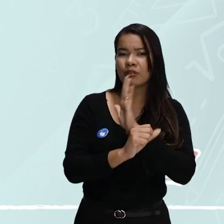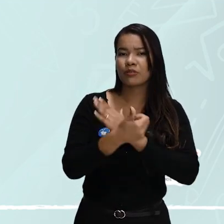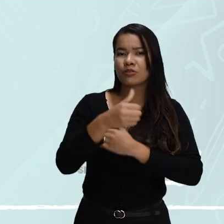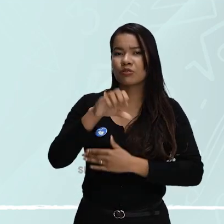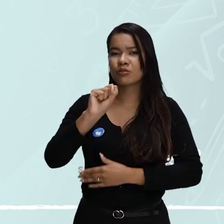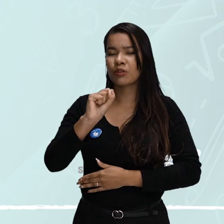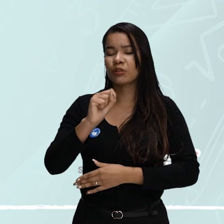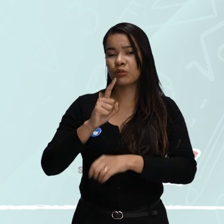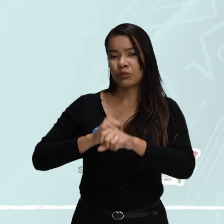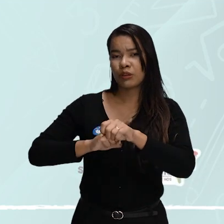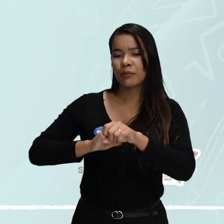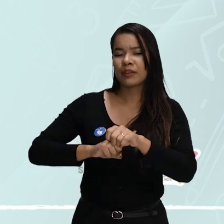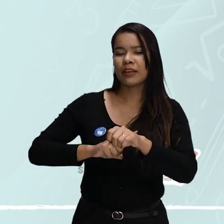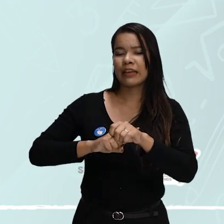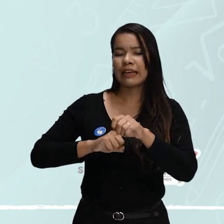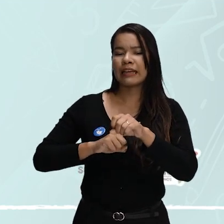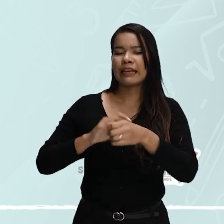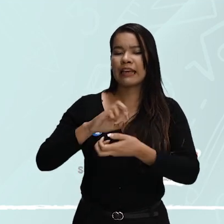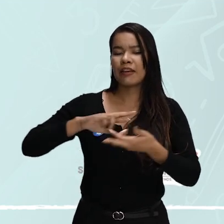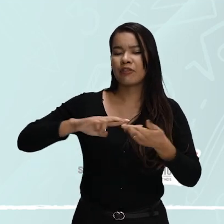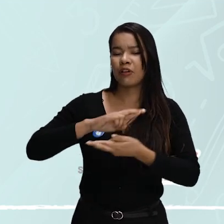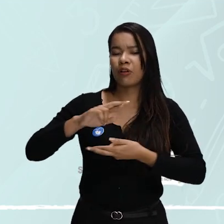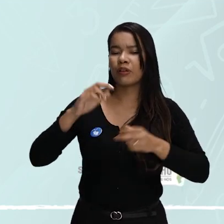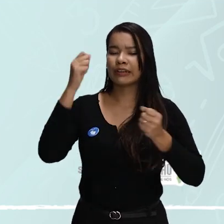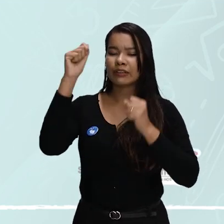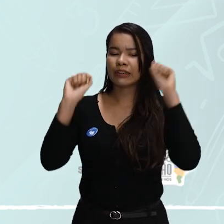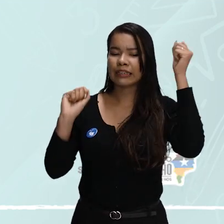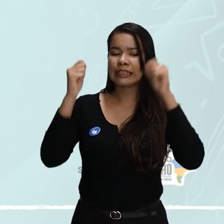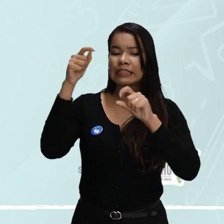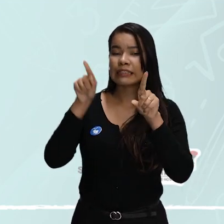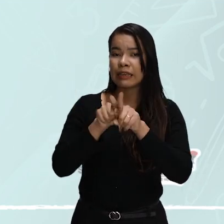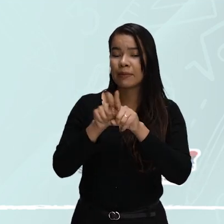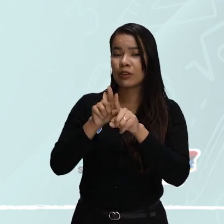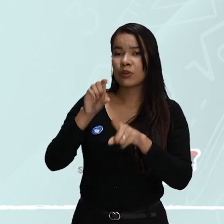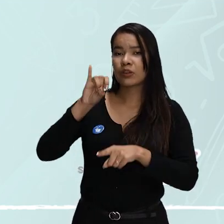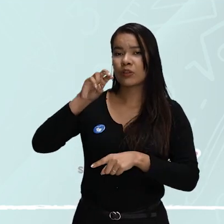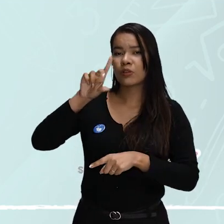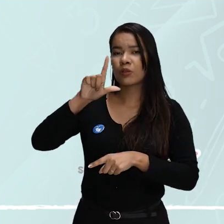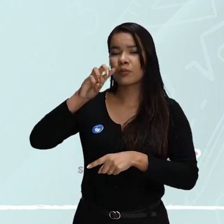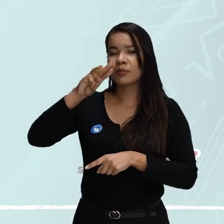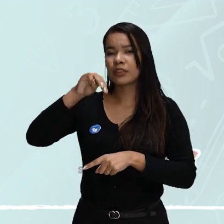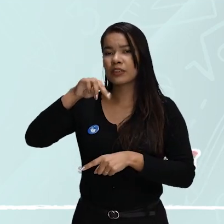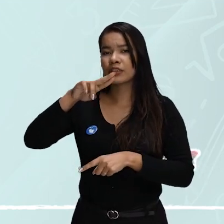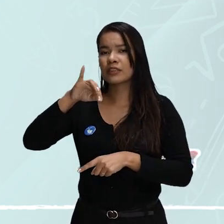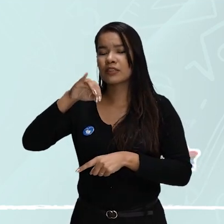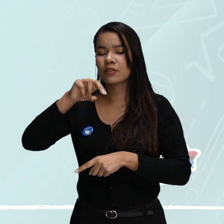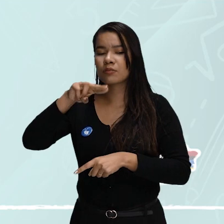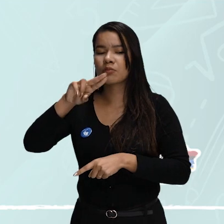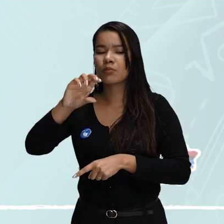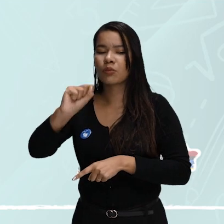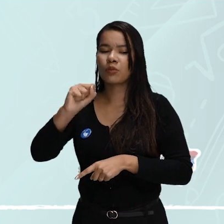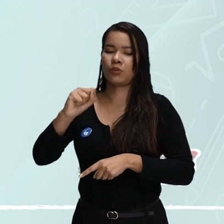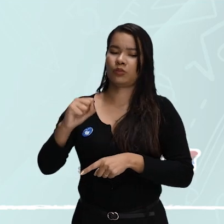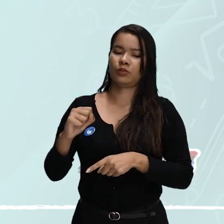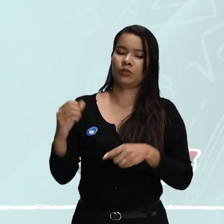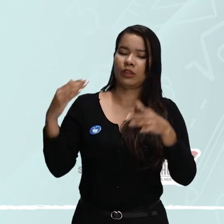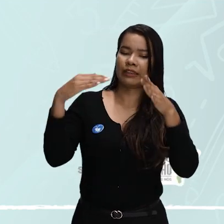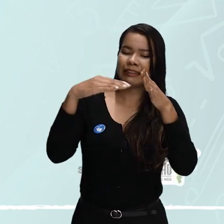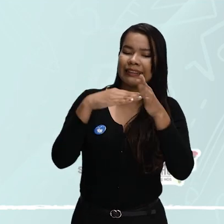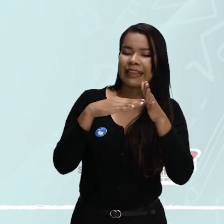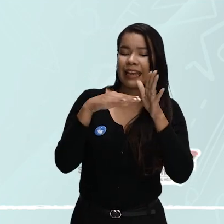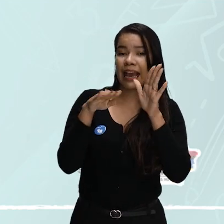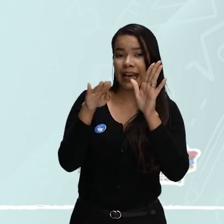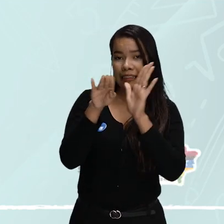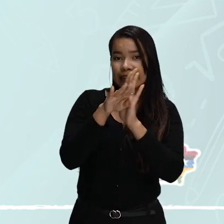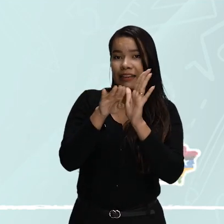período da Revolução Industrial e do Iluminismo, movimento intelectual e filosófico baseado na razão, e durou até meados do século